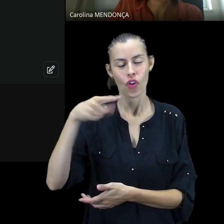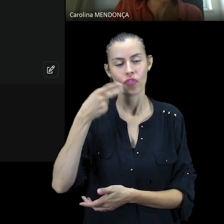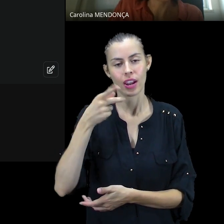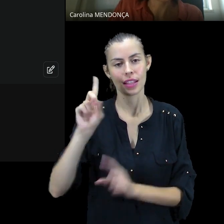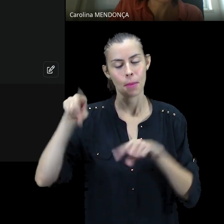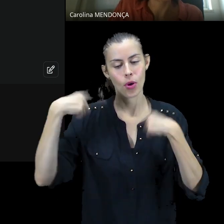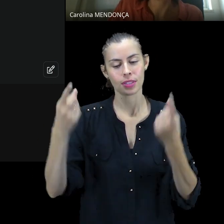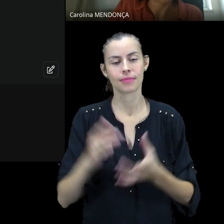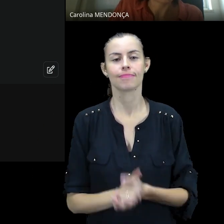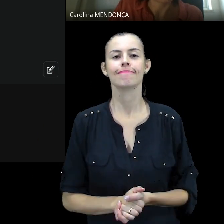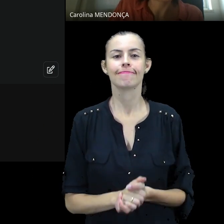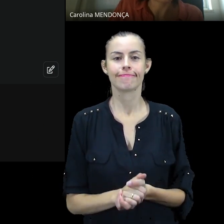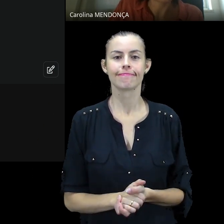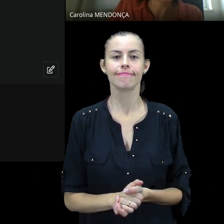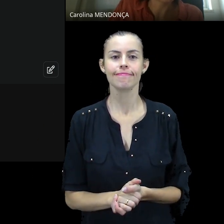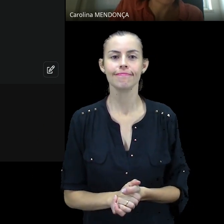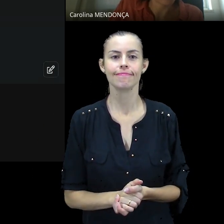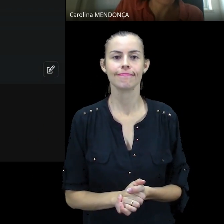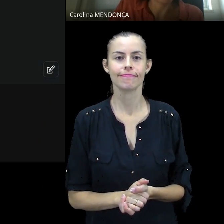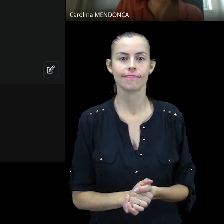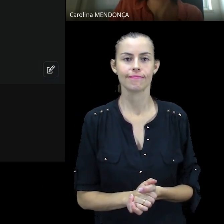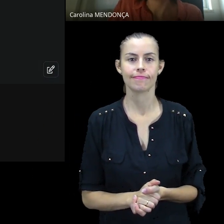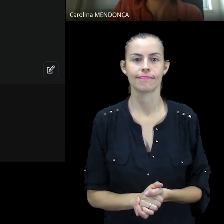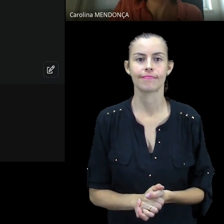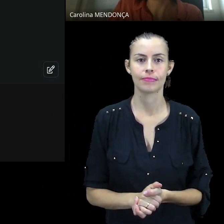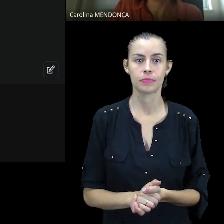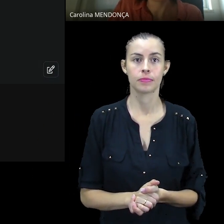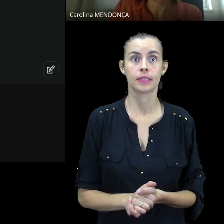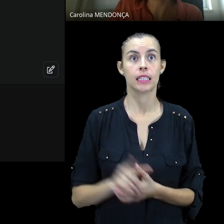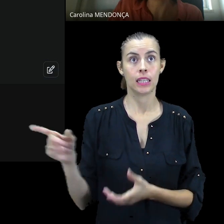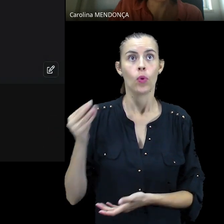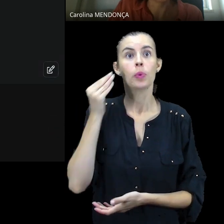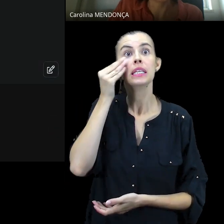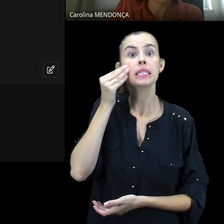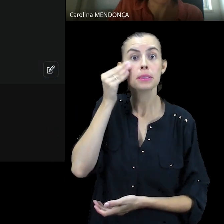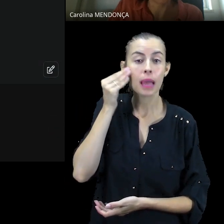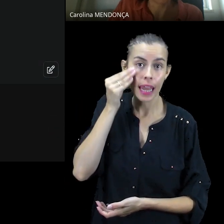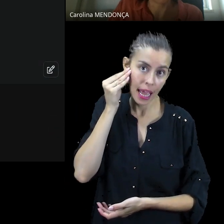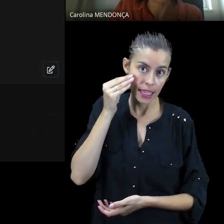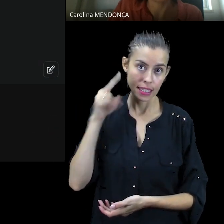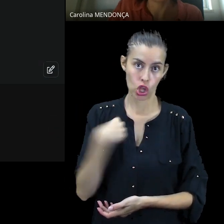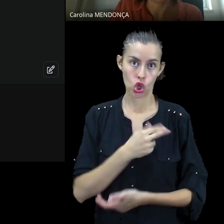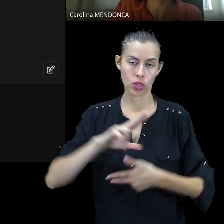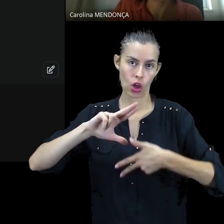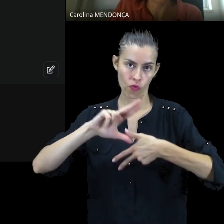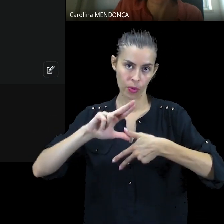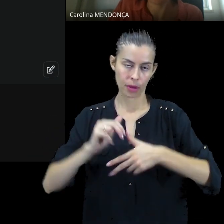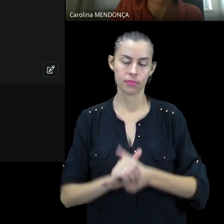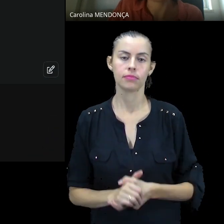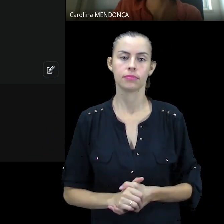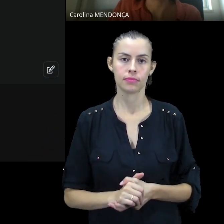E a nossa resolução da experiência da UFBA em relação às diretrizes para a formação